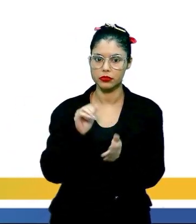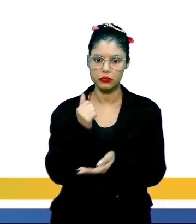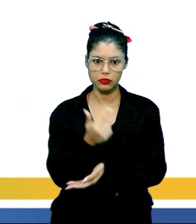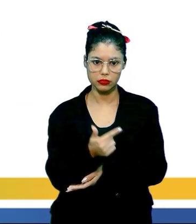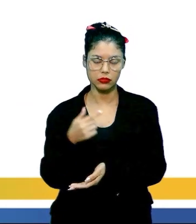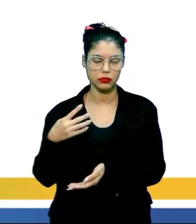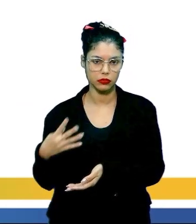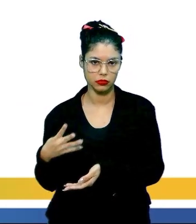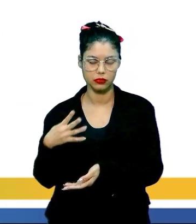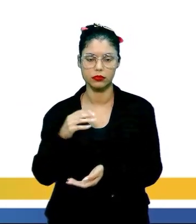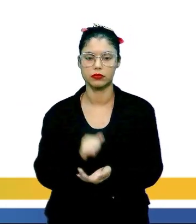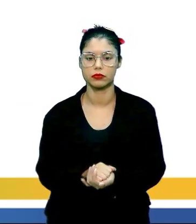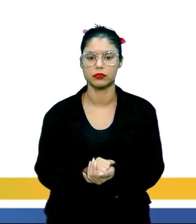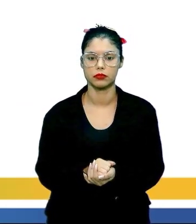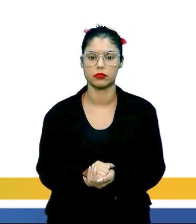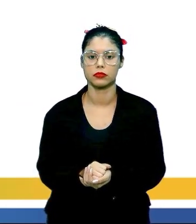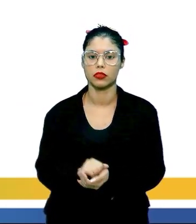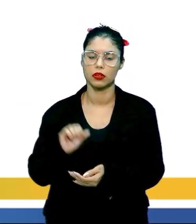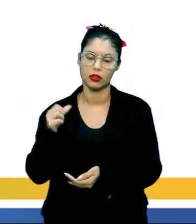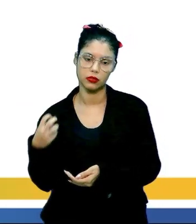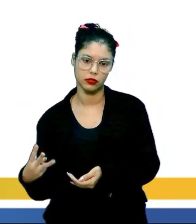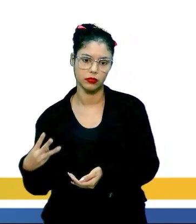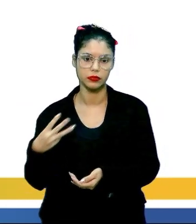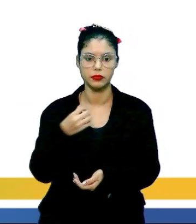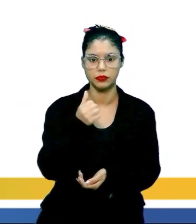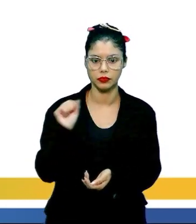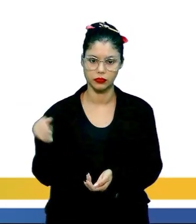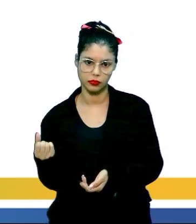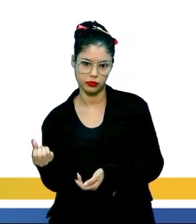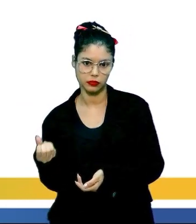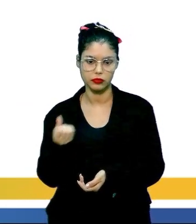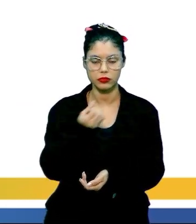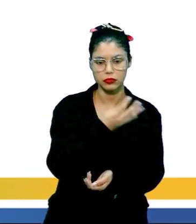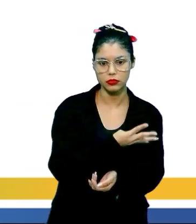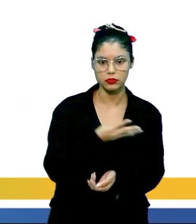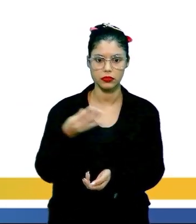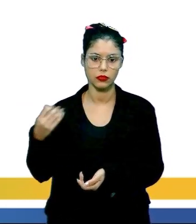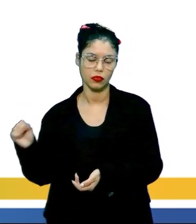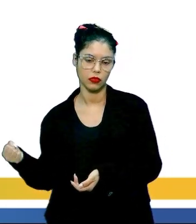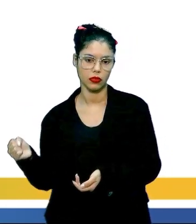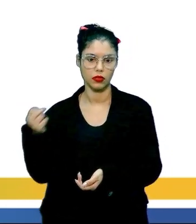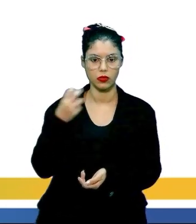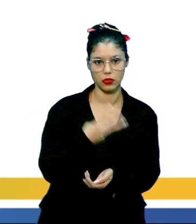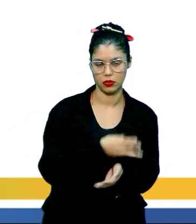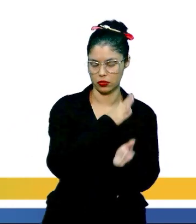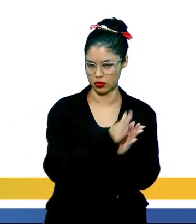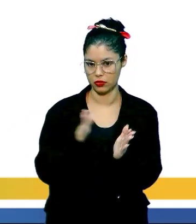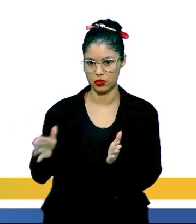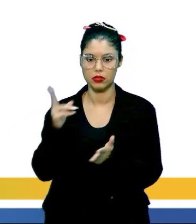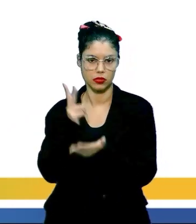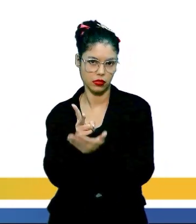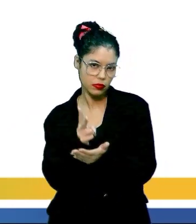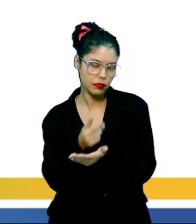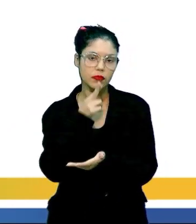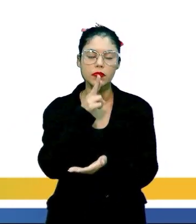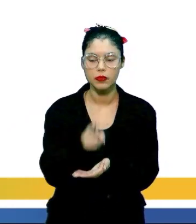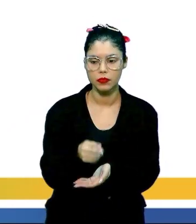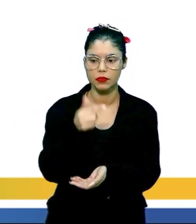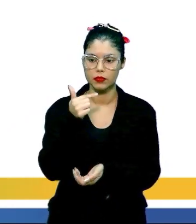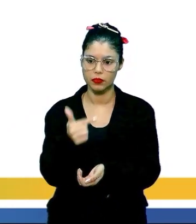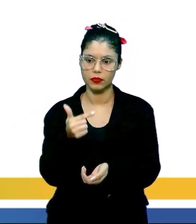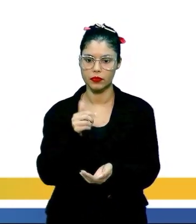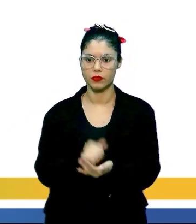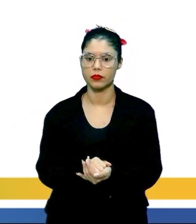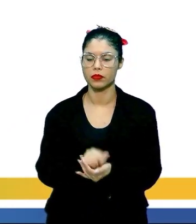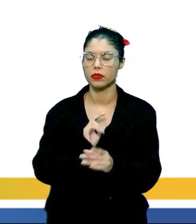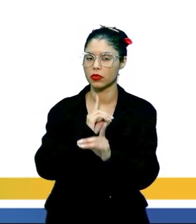segundo do primeiro, ou subtrair o terceiro do segundo, ou o quarto do terceiro. Ambos vão dar sempre o mesmo resultado. É